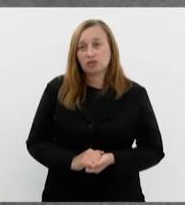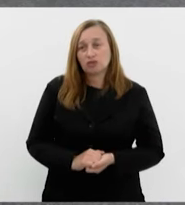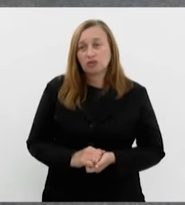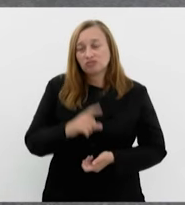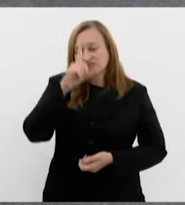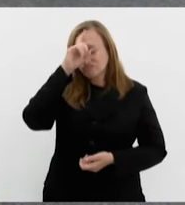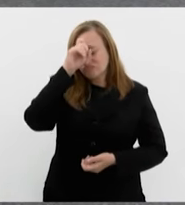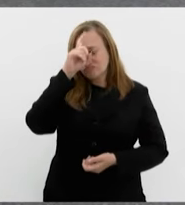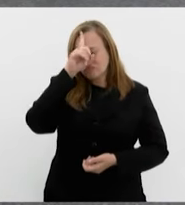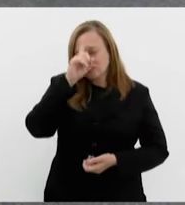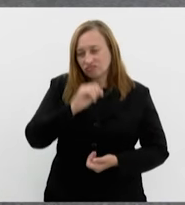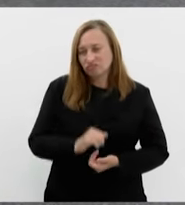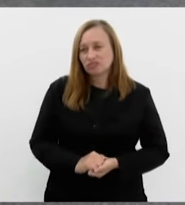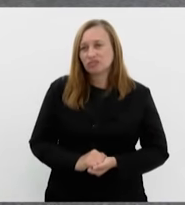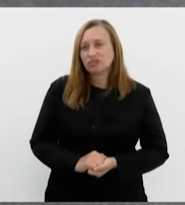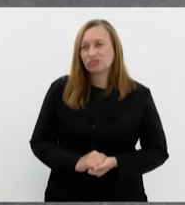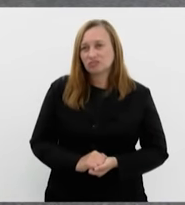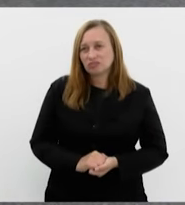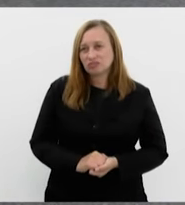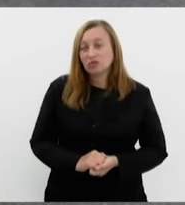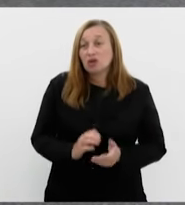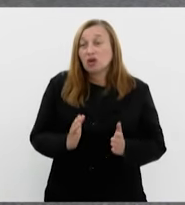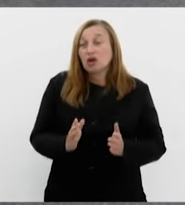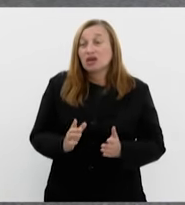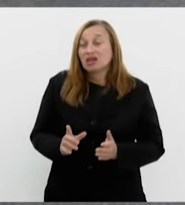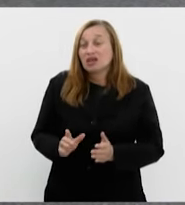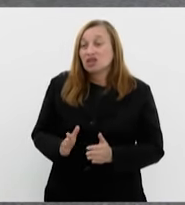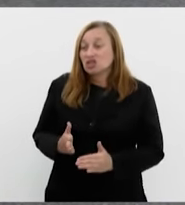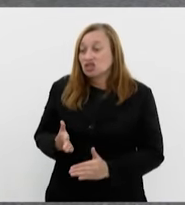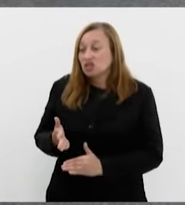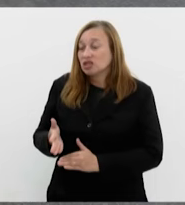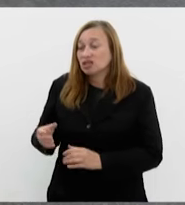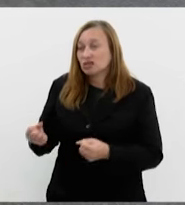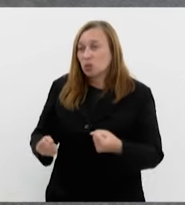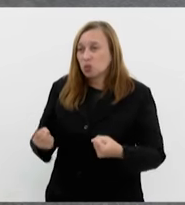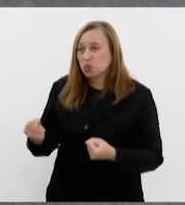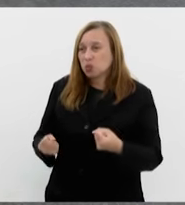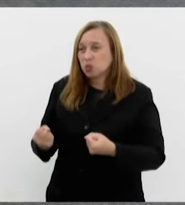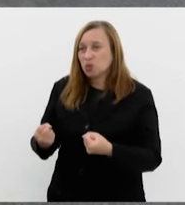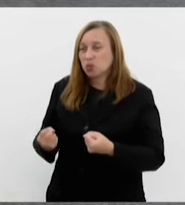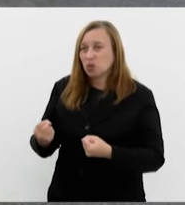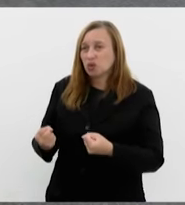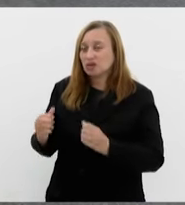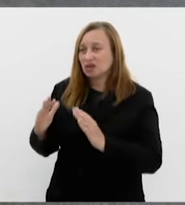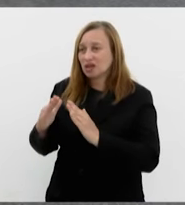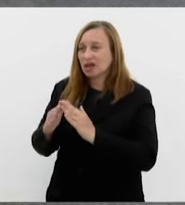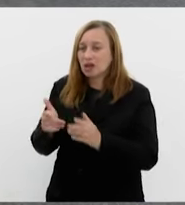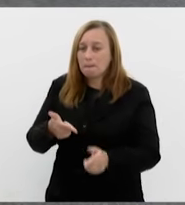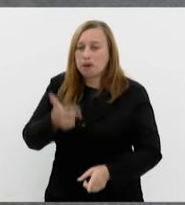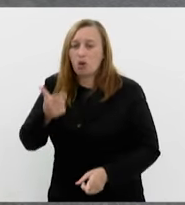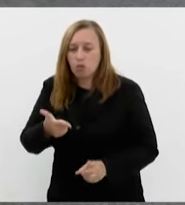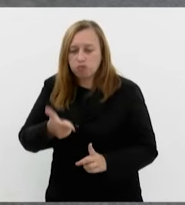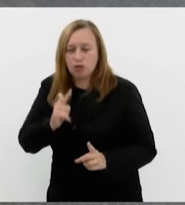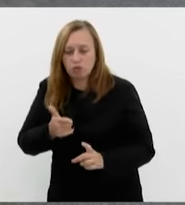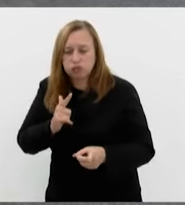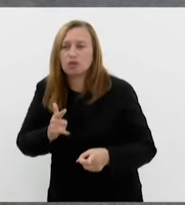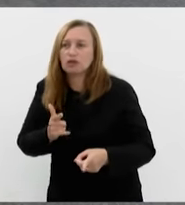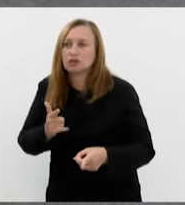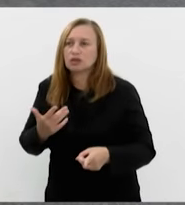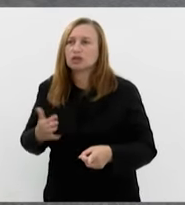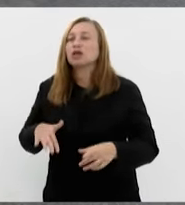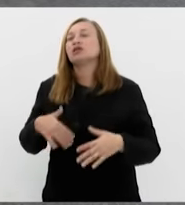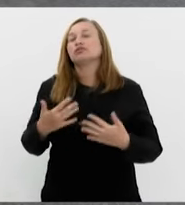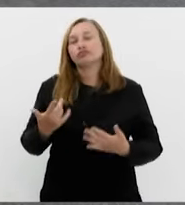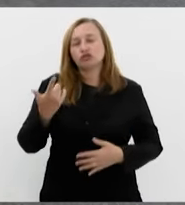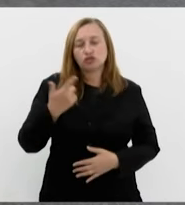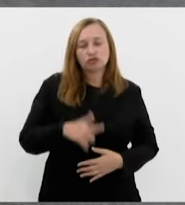hospital, pois estava chegando em casa com a sua moto e foi alvejado por duas vezes. E aí eu quero bater mais uma vez